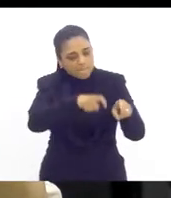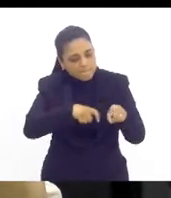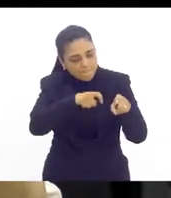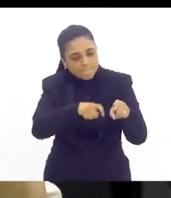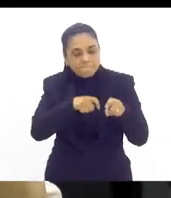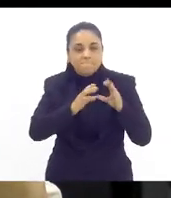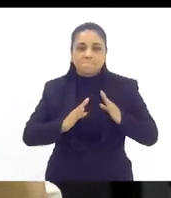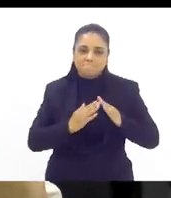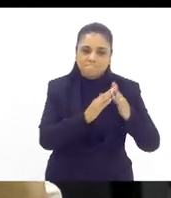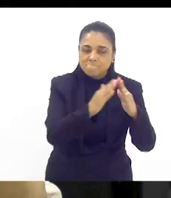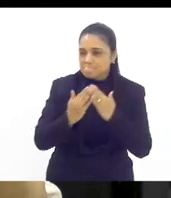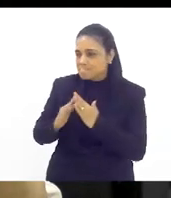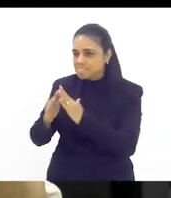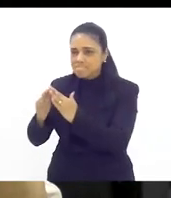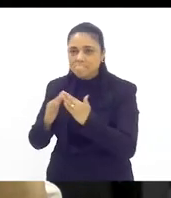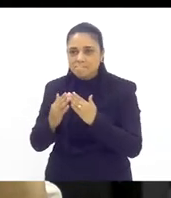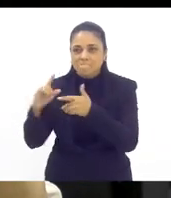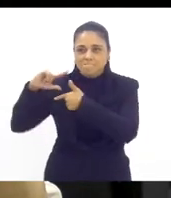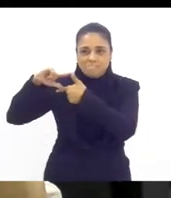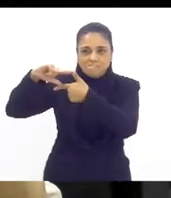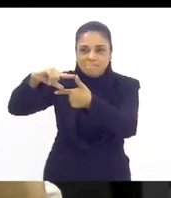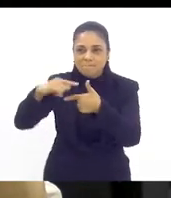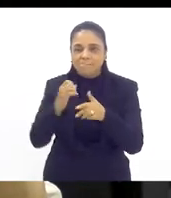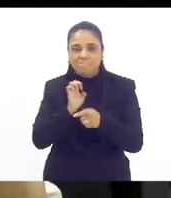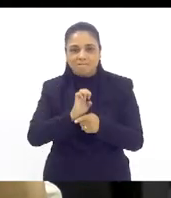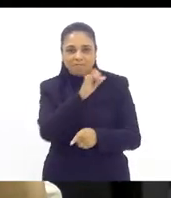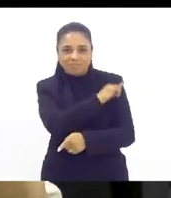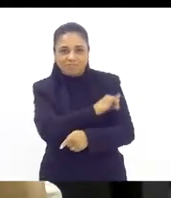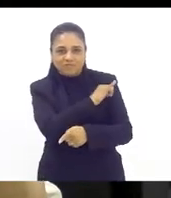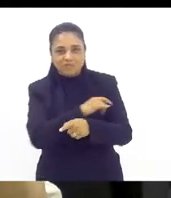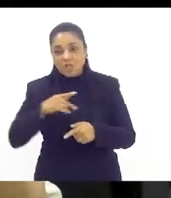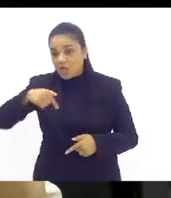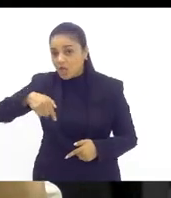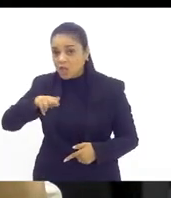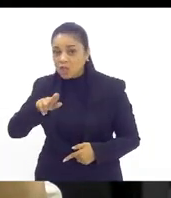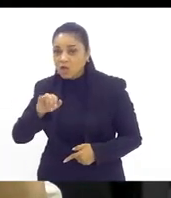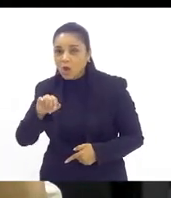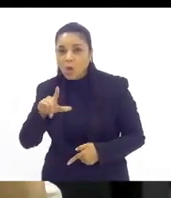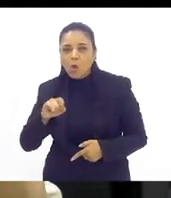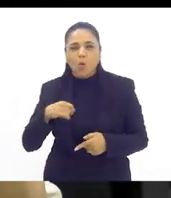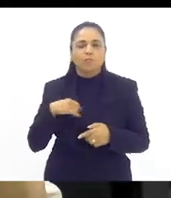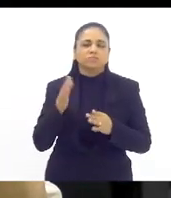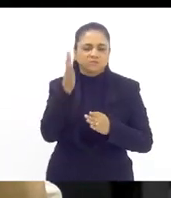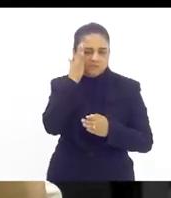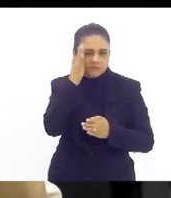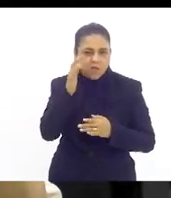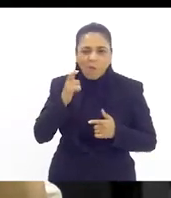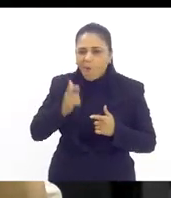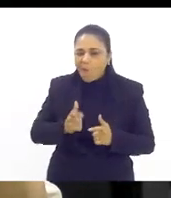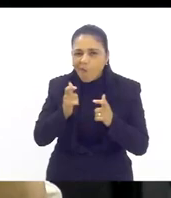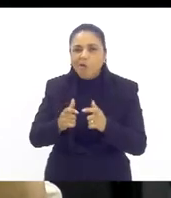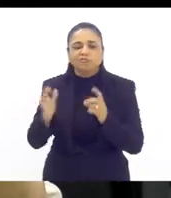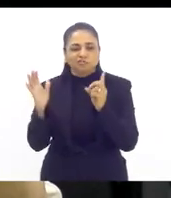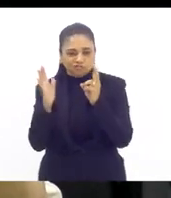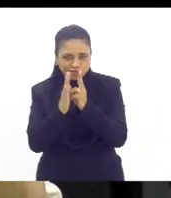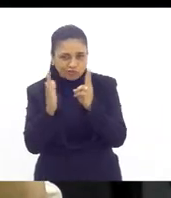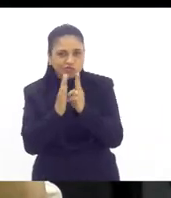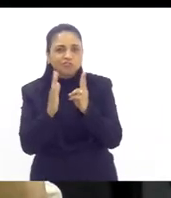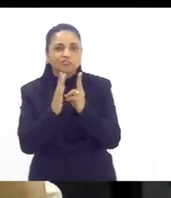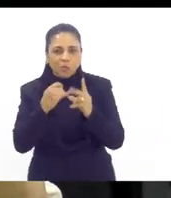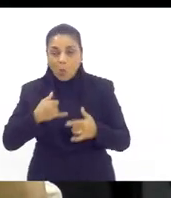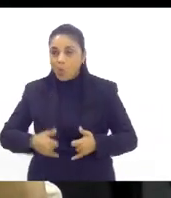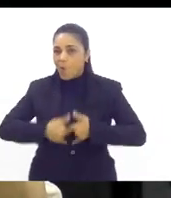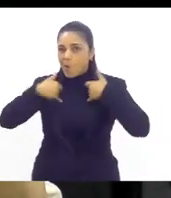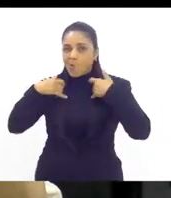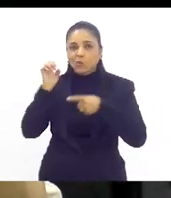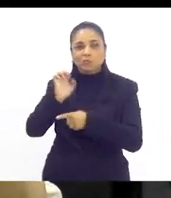comunidades tradicionais do Estado do Rio de Janeiro conheço os nossos Quilombos sei aonde tem Caiçara sem hoje me orgulho muito de estar num